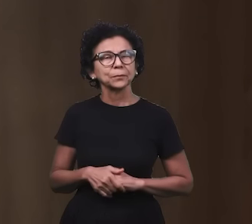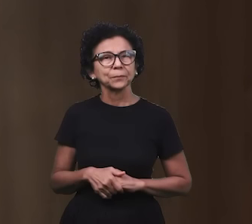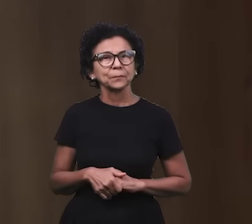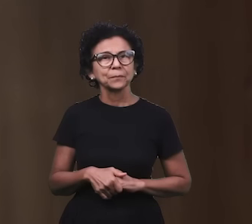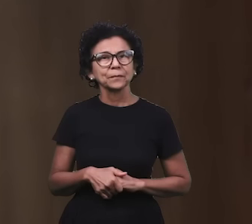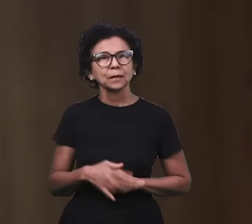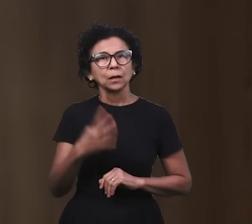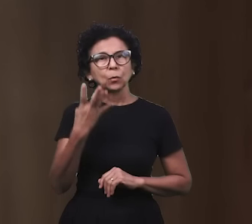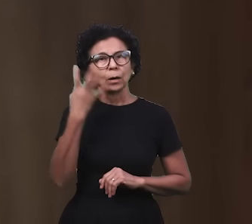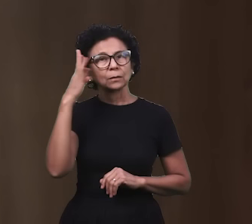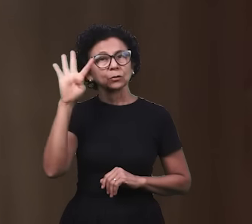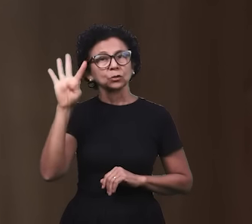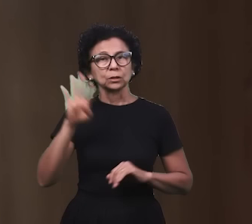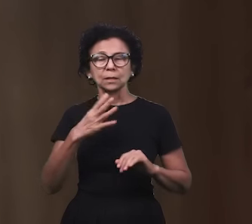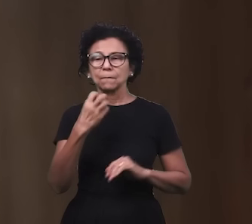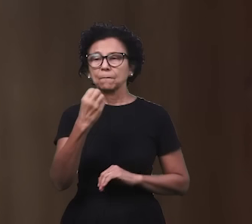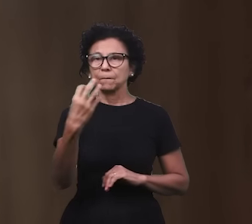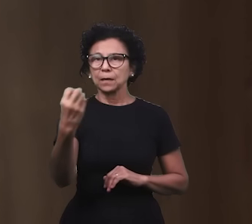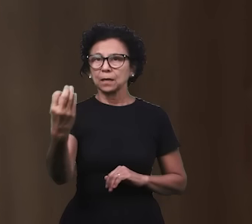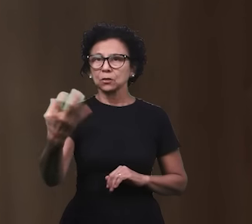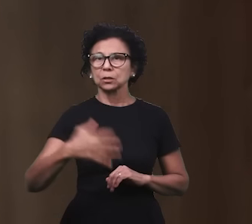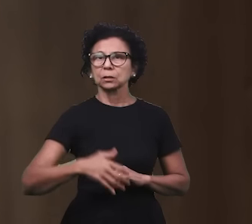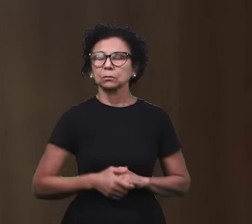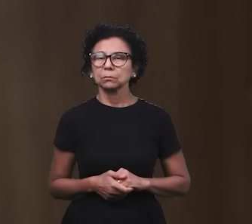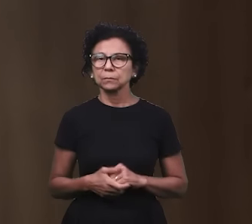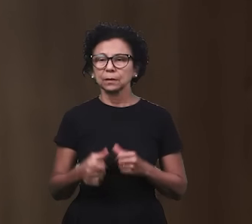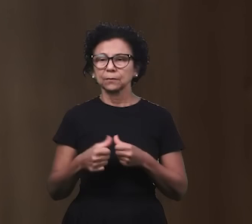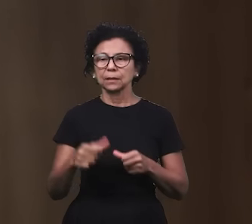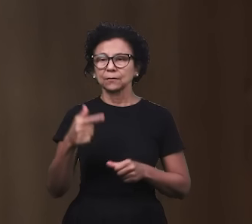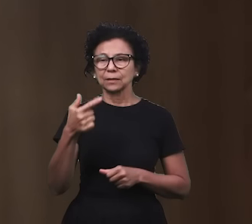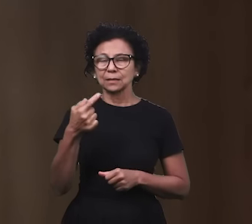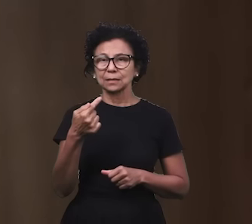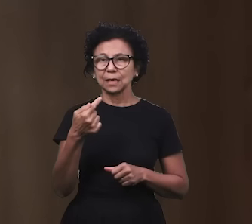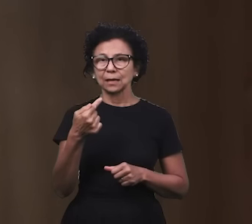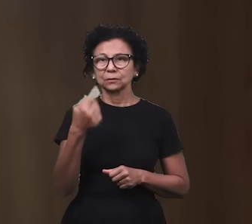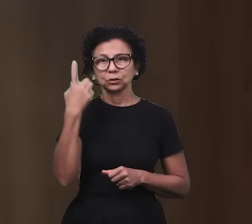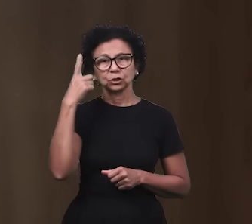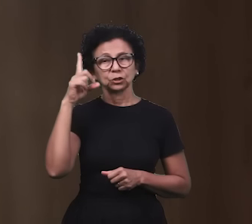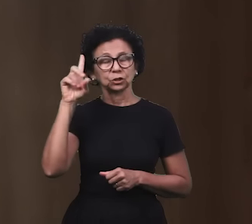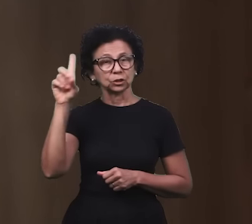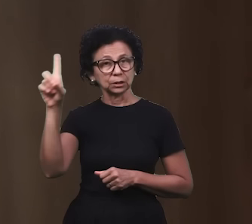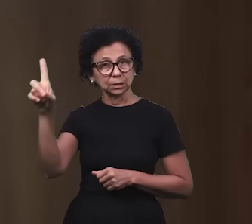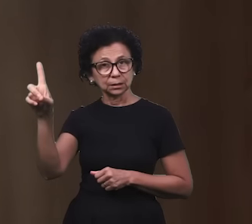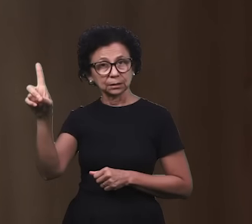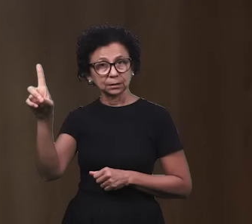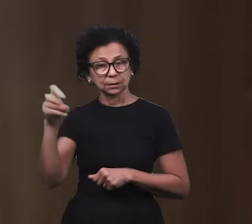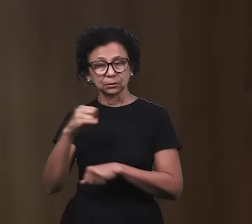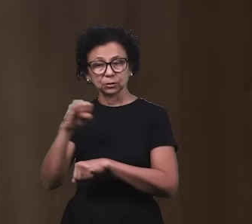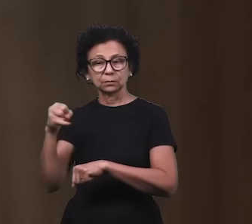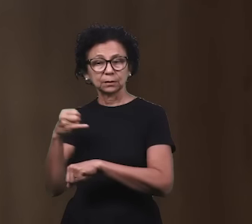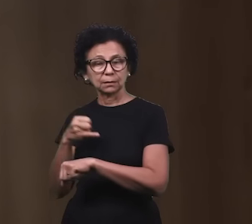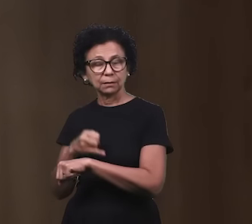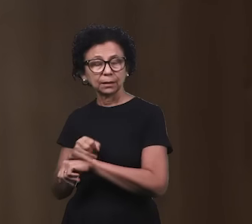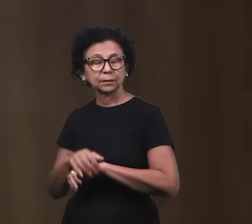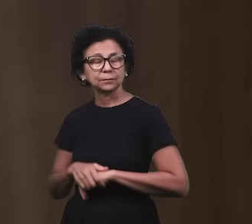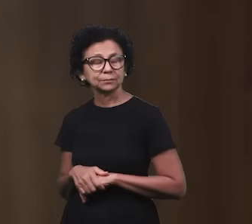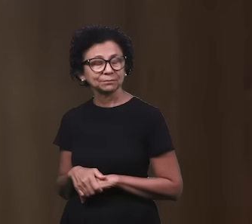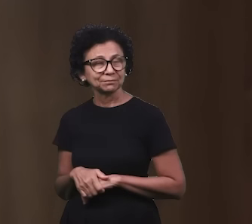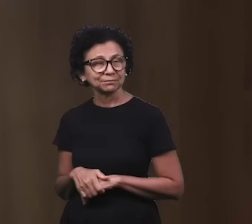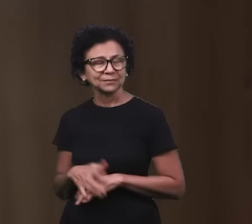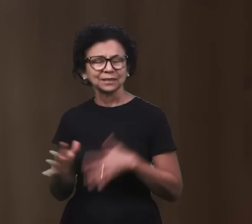viagem, 7 dias em Jerusalém, mais 4 dias de viagem, daí 8, 15 dias fora,